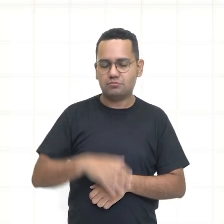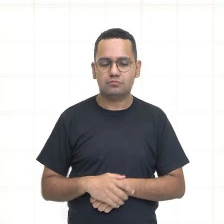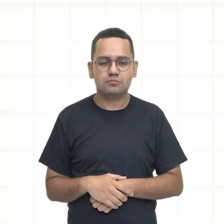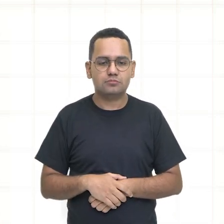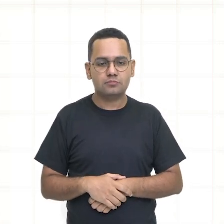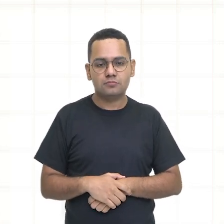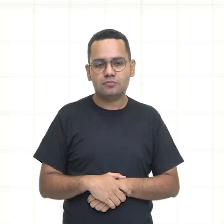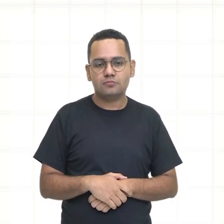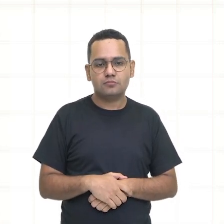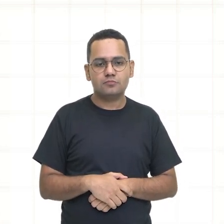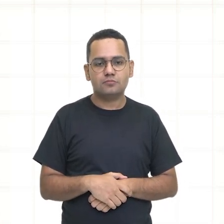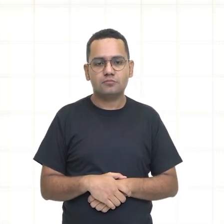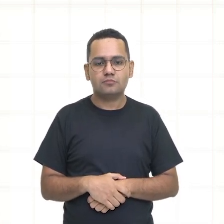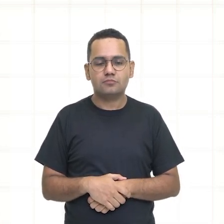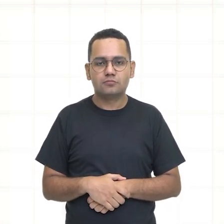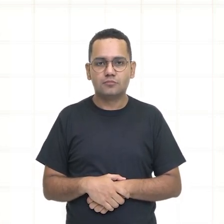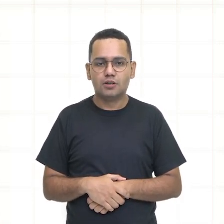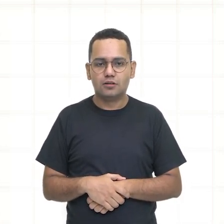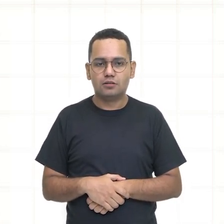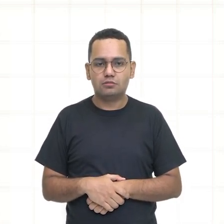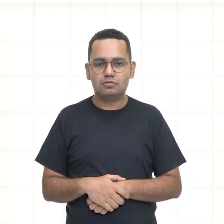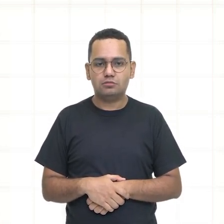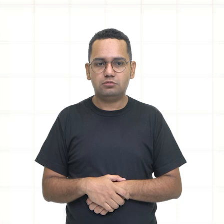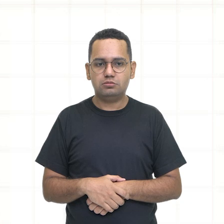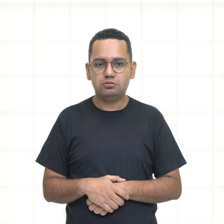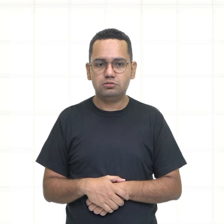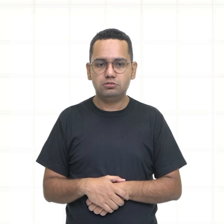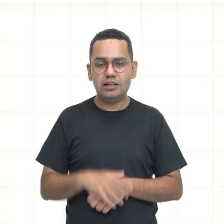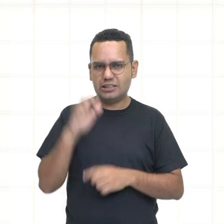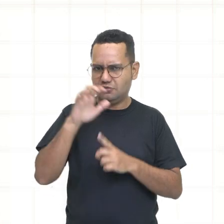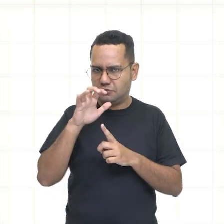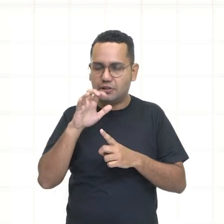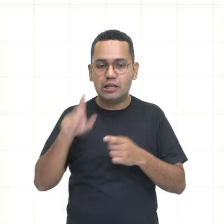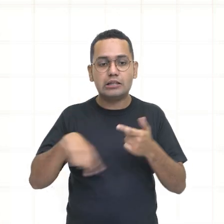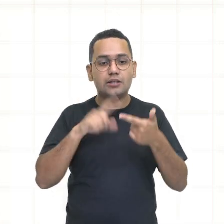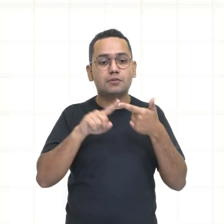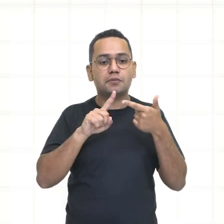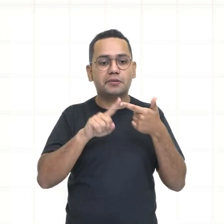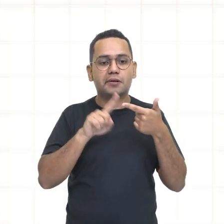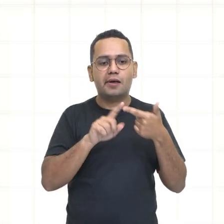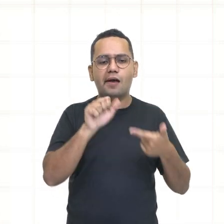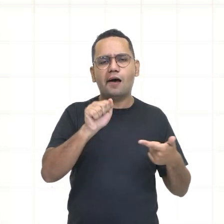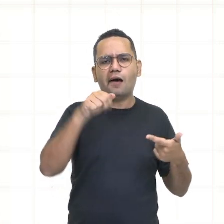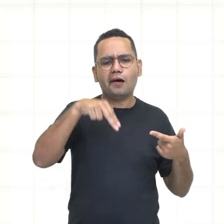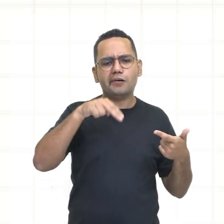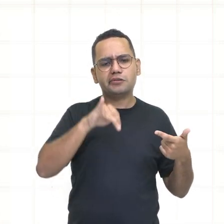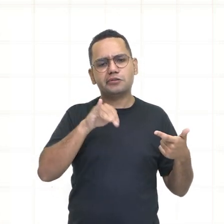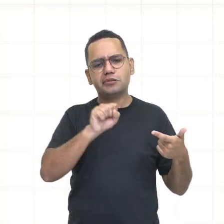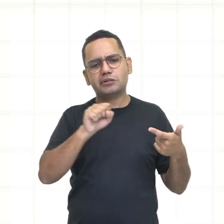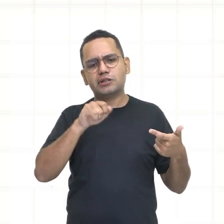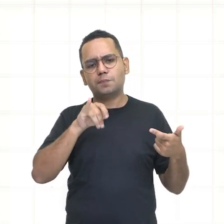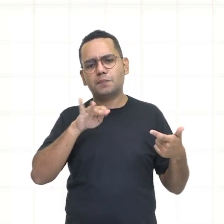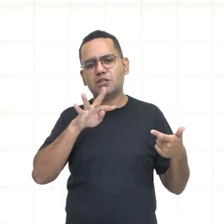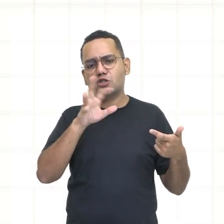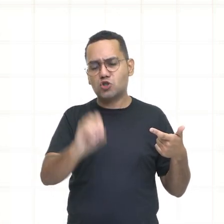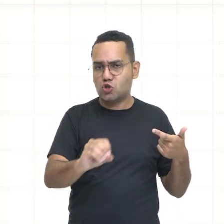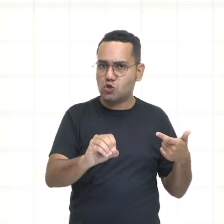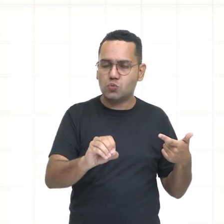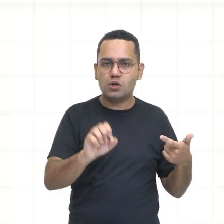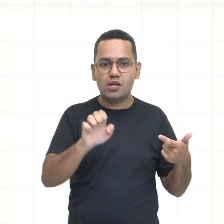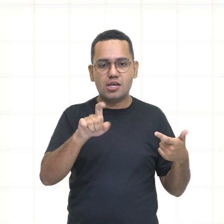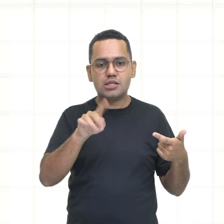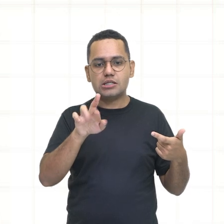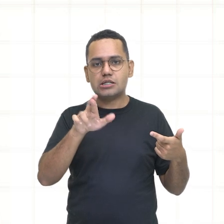também acaba tendo o antissemitismo extremo. O que seria isso? Seria justamente